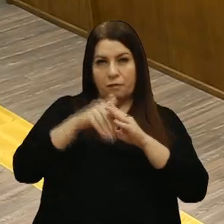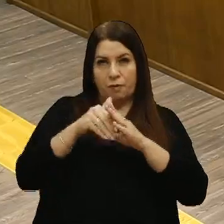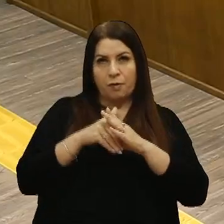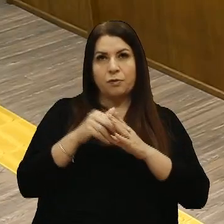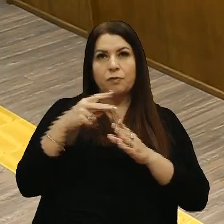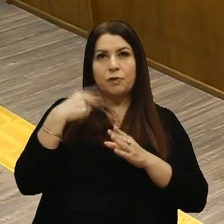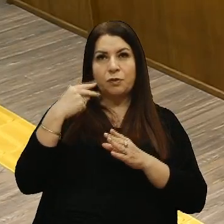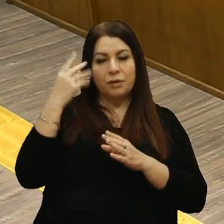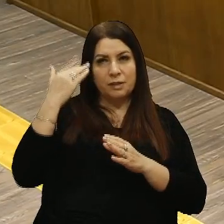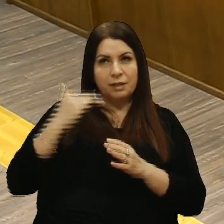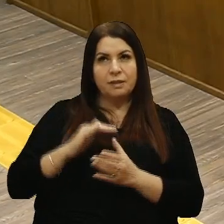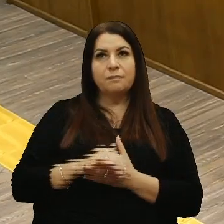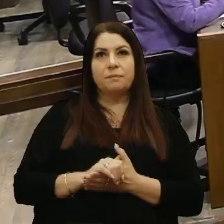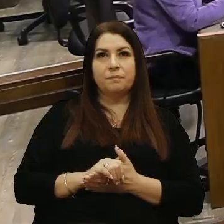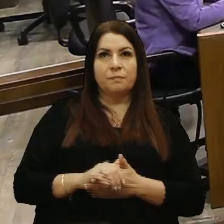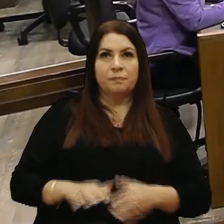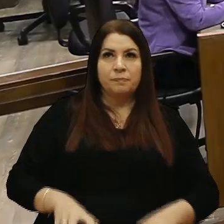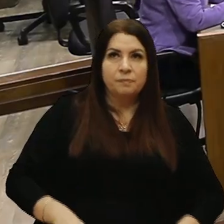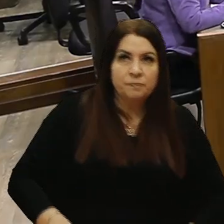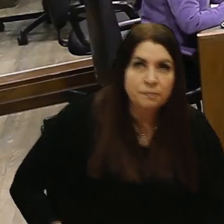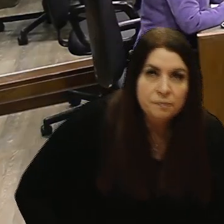Declarar o voto, vereadora Daiane Mello.